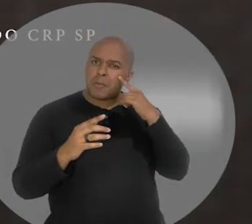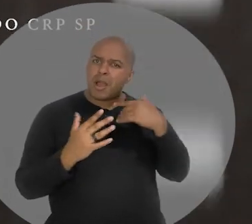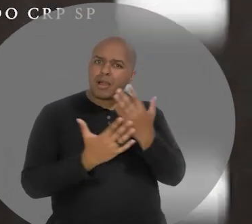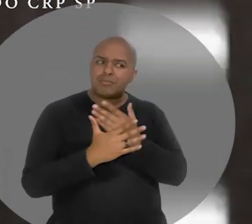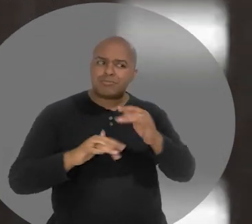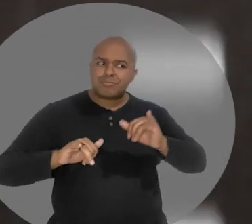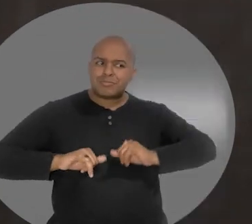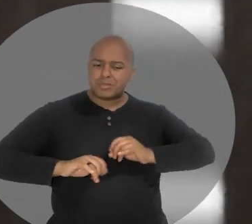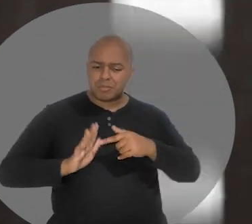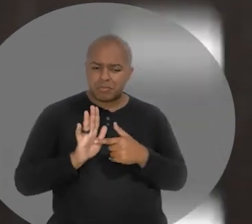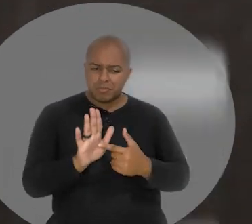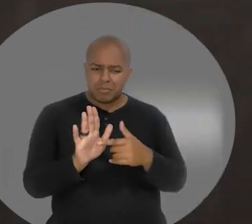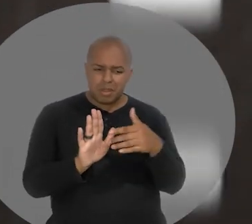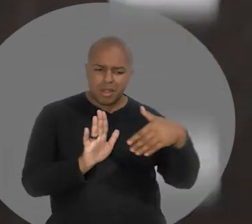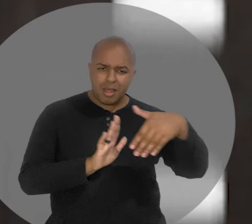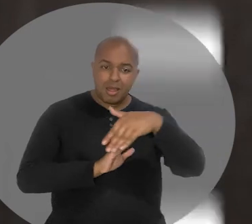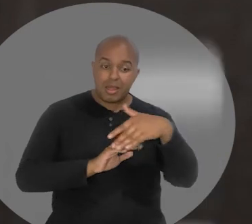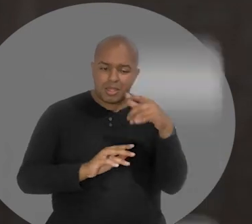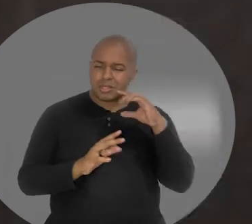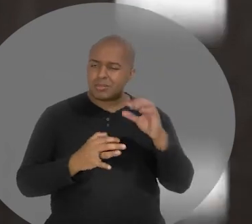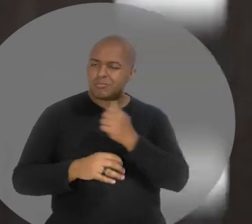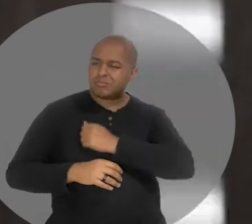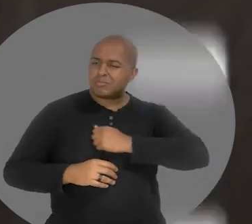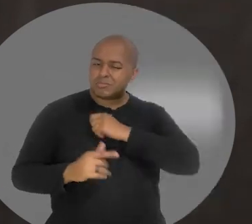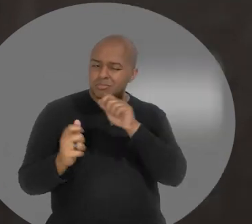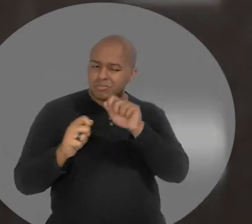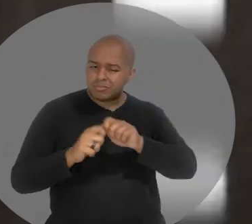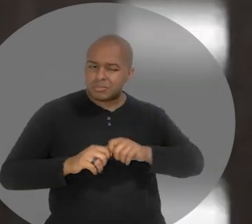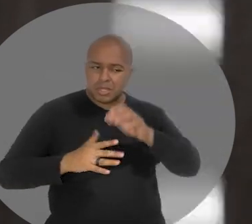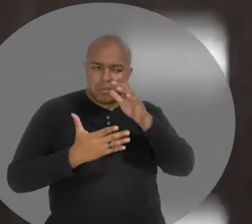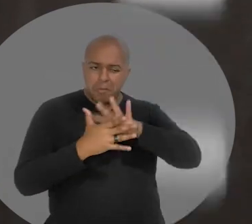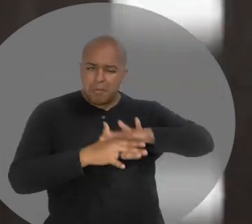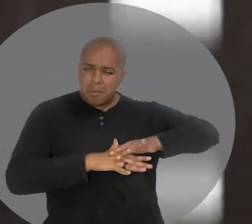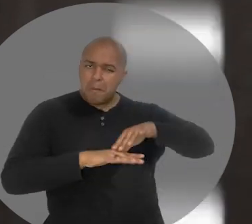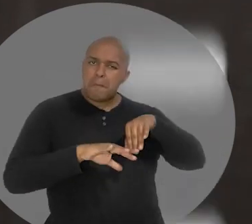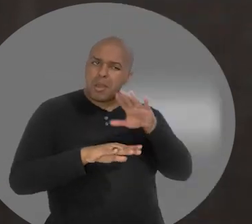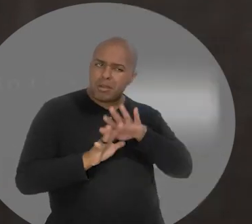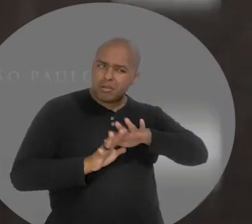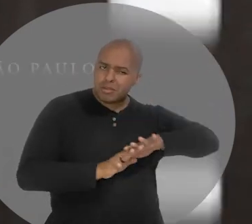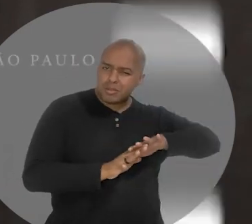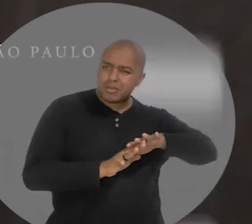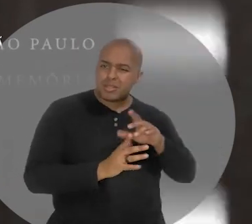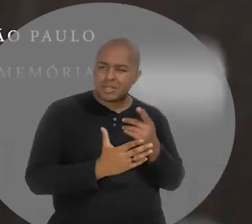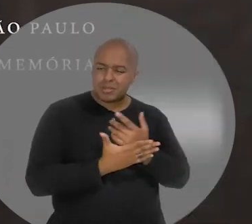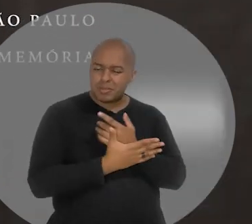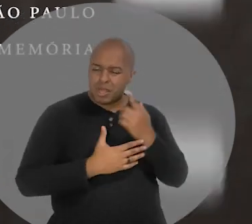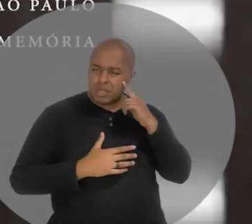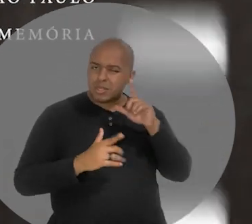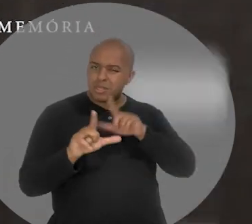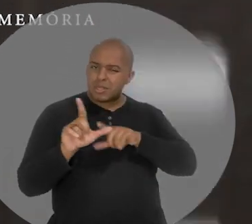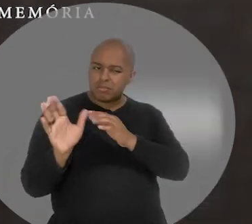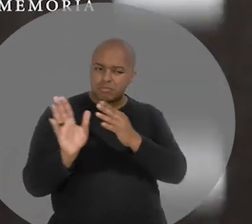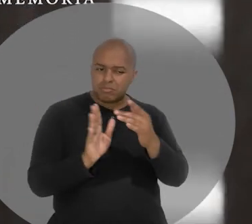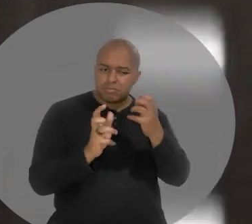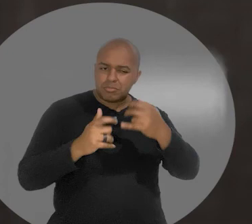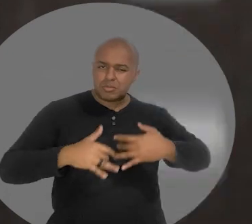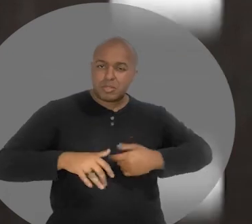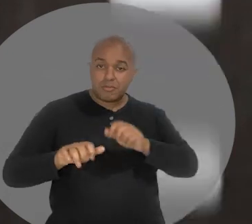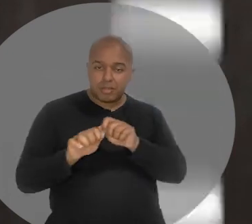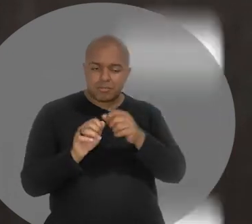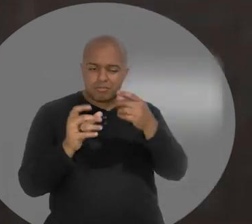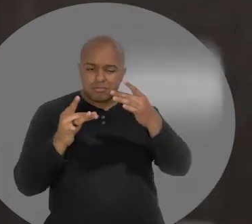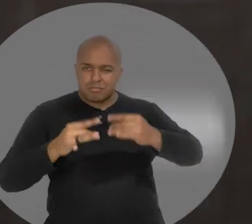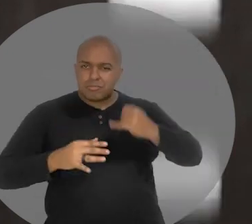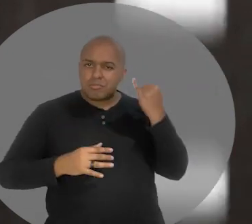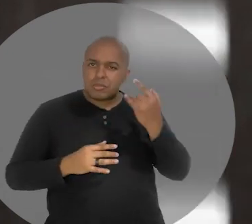pra Sarmento margem. Albertão. E a Pesquisa saudade histórica e feita foi revisão, desfeita, Alima mais que Alves. desfeita, incrível. Câmera e E com essa fotografia, letra Fábio foi refeita Muniz. de forma Produção, indescritível. Augusto Viana. Me chame